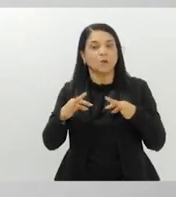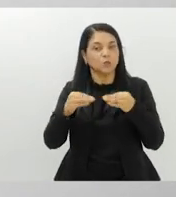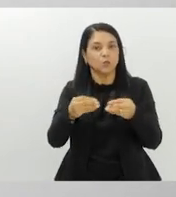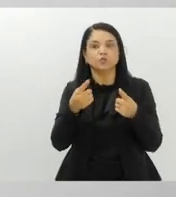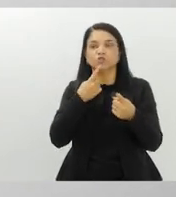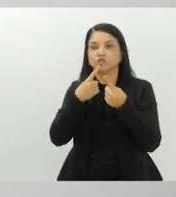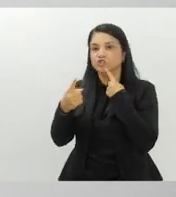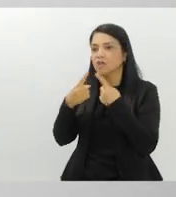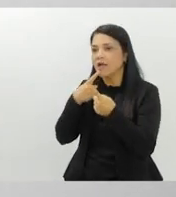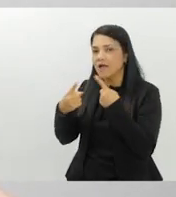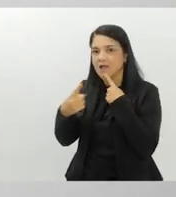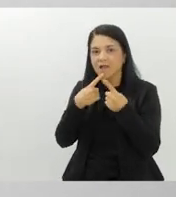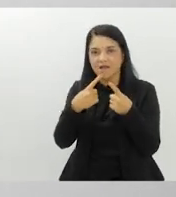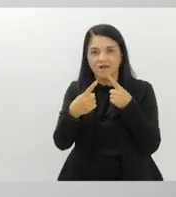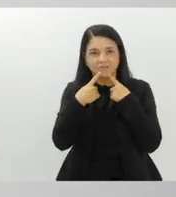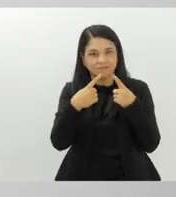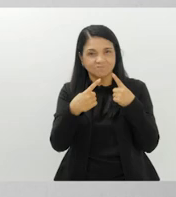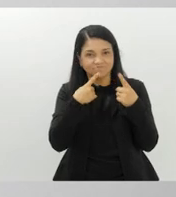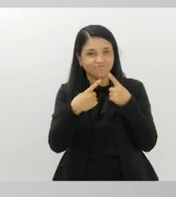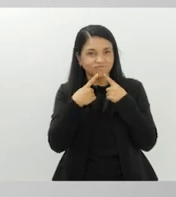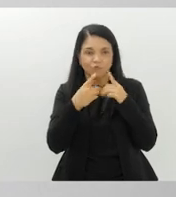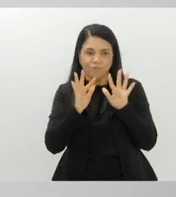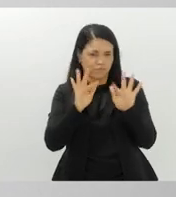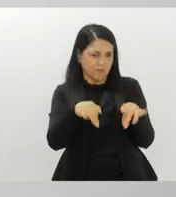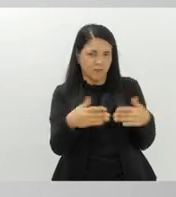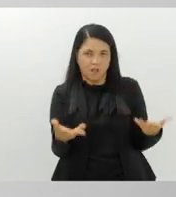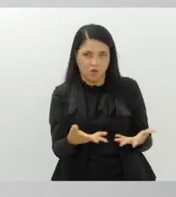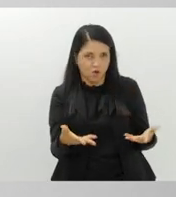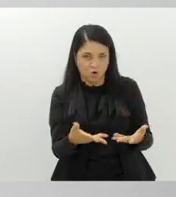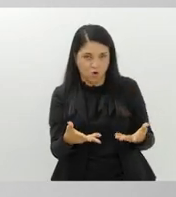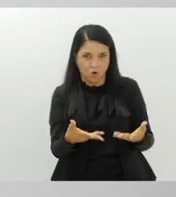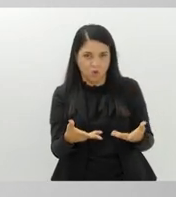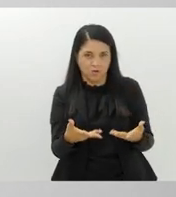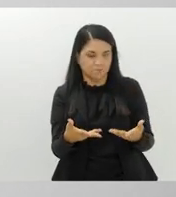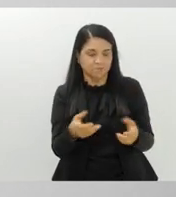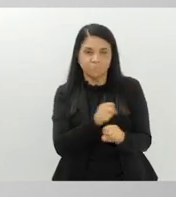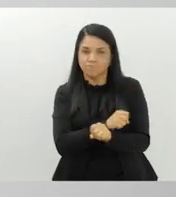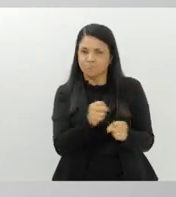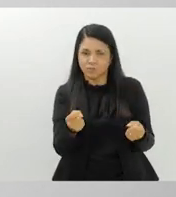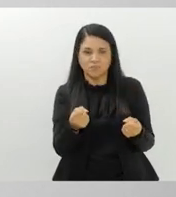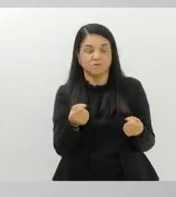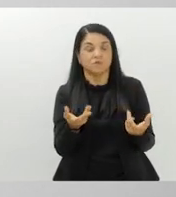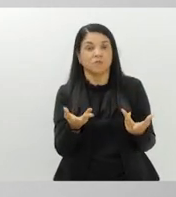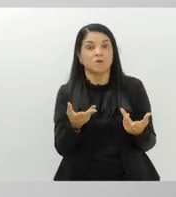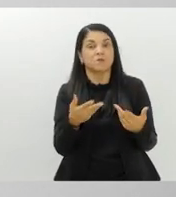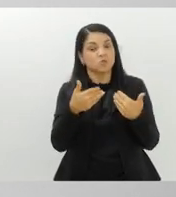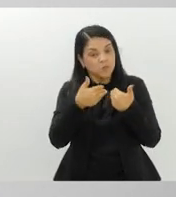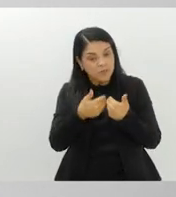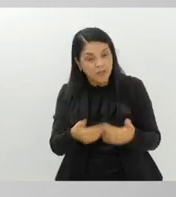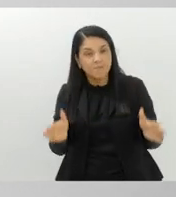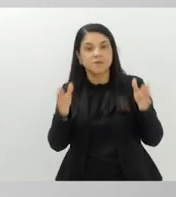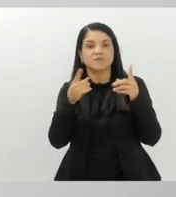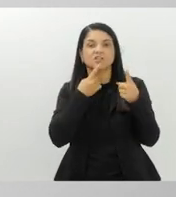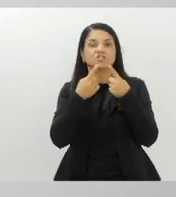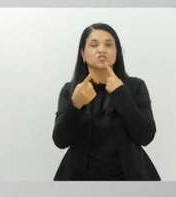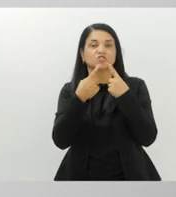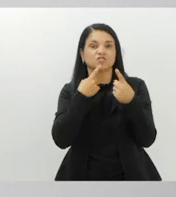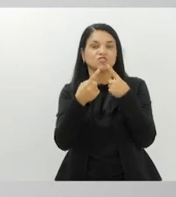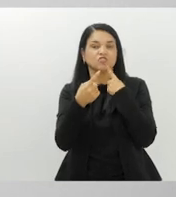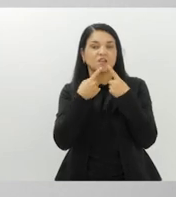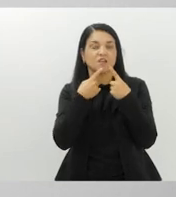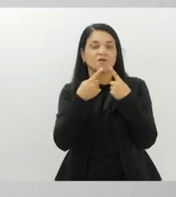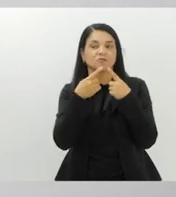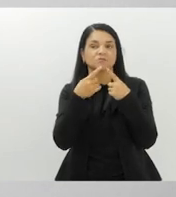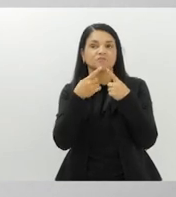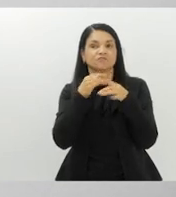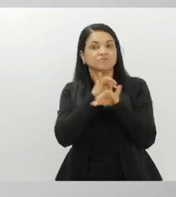diálogo, acho que não esgota aqui, né? A gente não precisa, não tem nem como esgotar toda a discussão aqui, mas eu queria abrir esse diálogo, dizer que